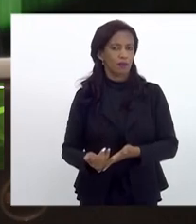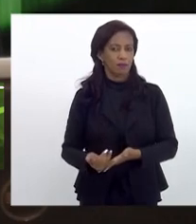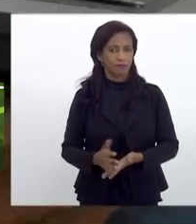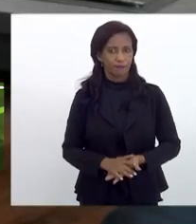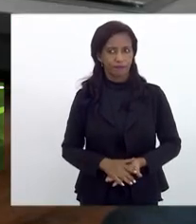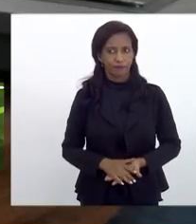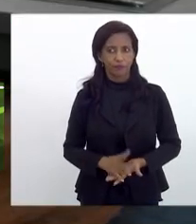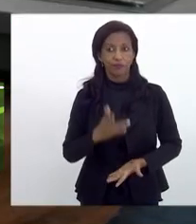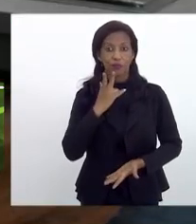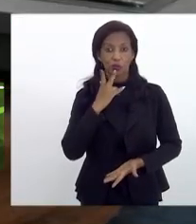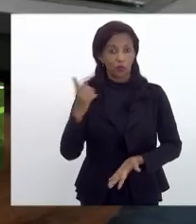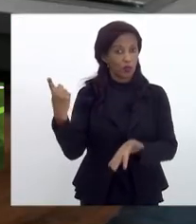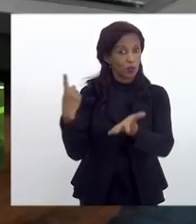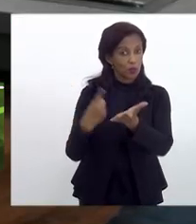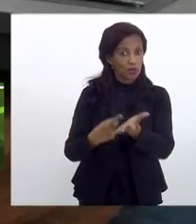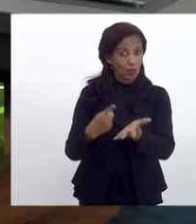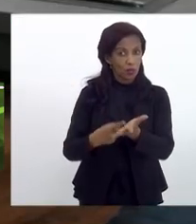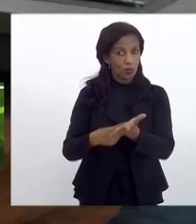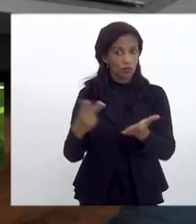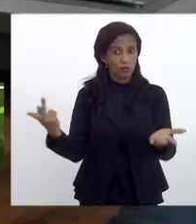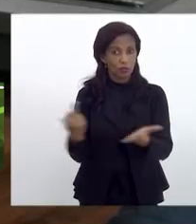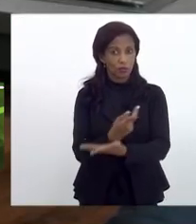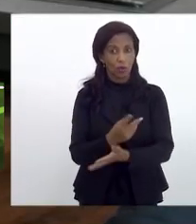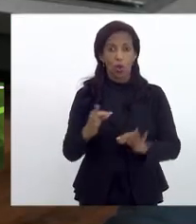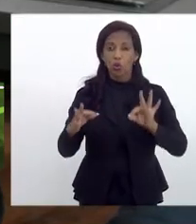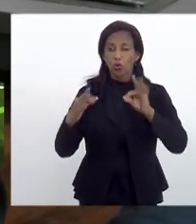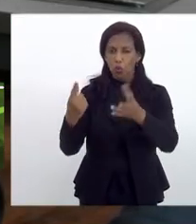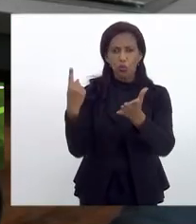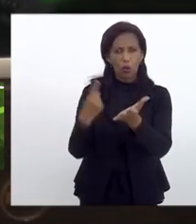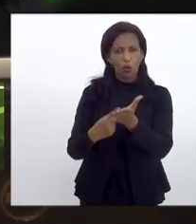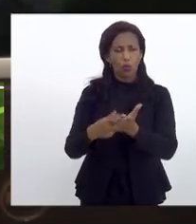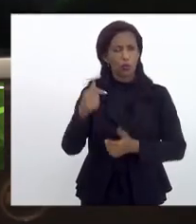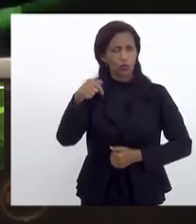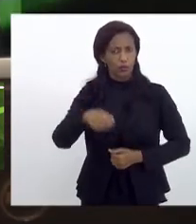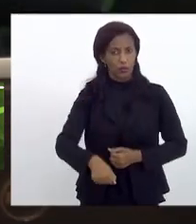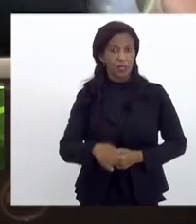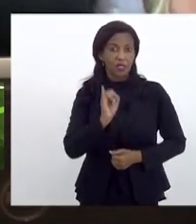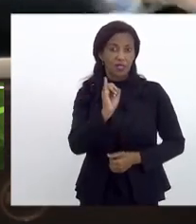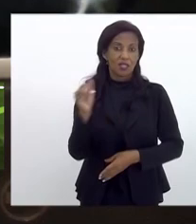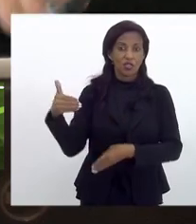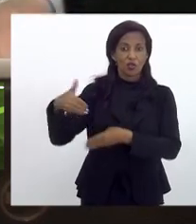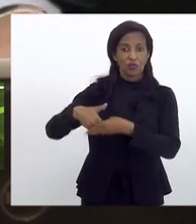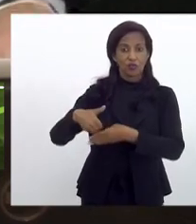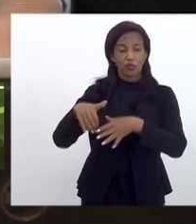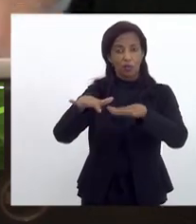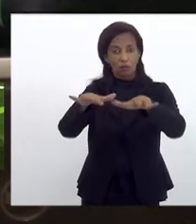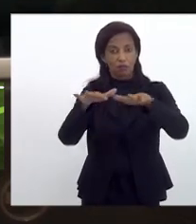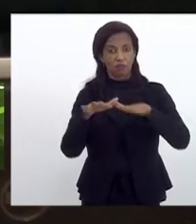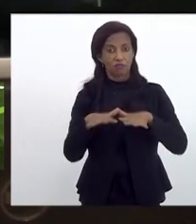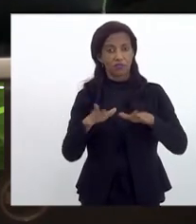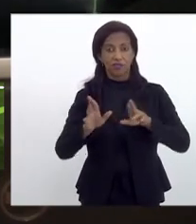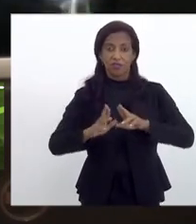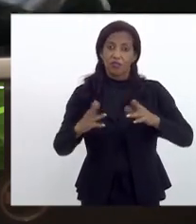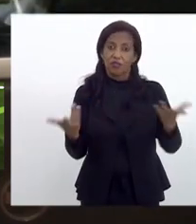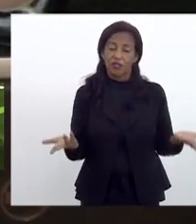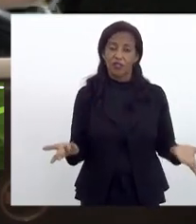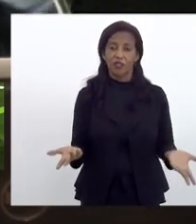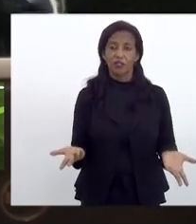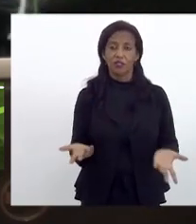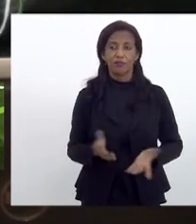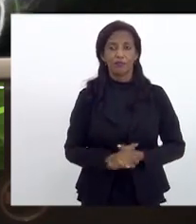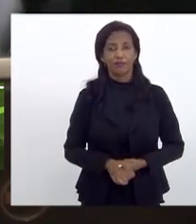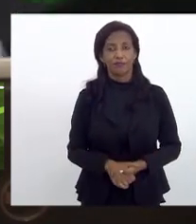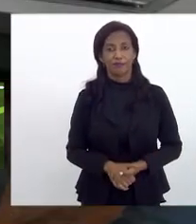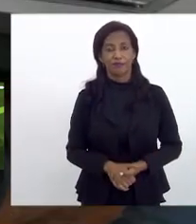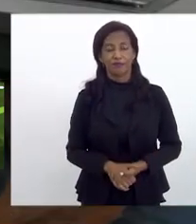acordos Que estão sendo feitos Eu só lembrar Mas olha só Todo e qualquer acordo aqui Se a gente votar no plenário E sair diferente Entendeu?